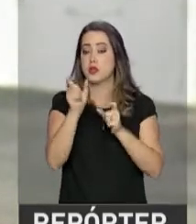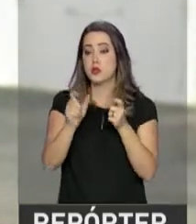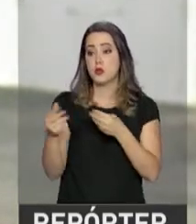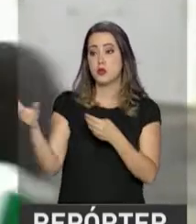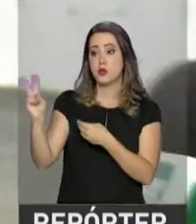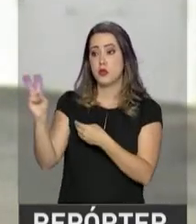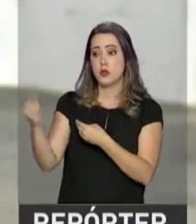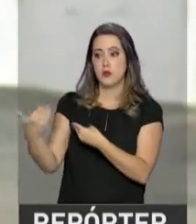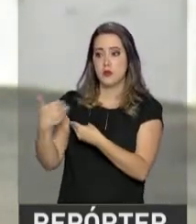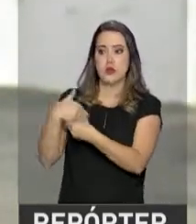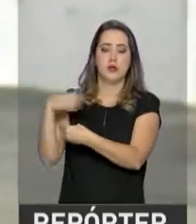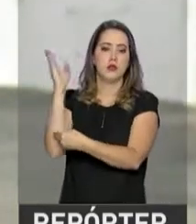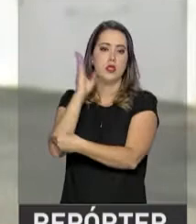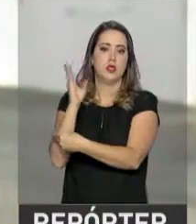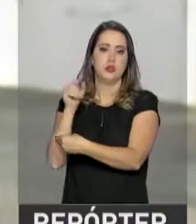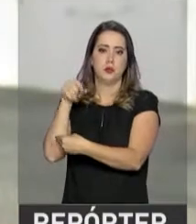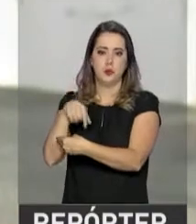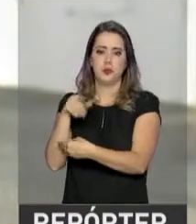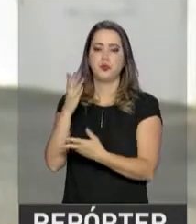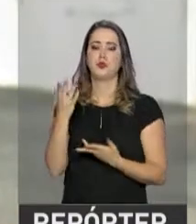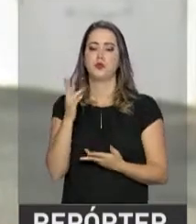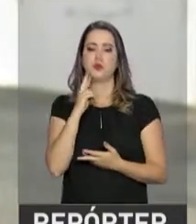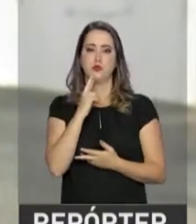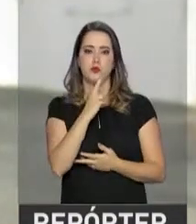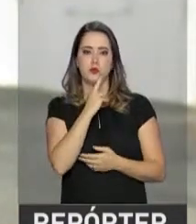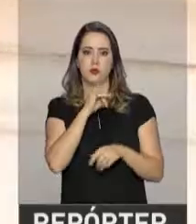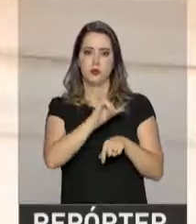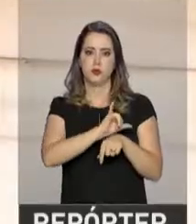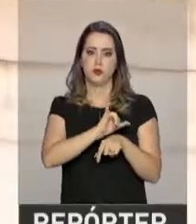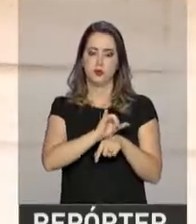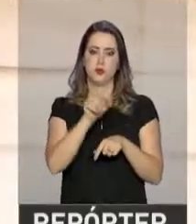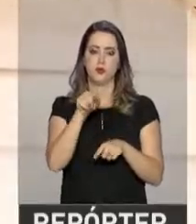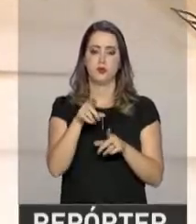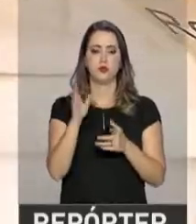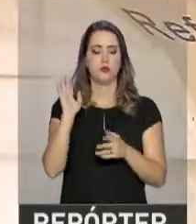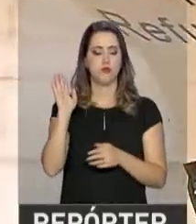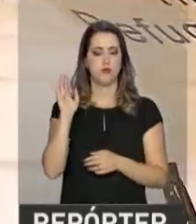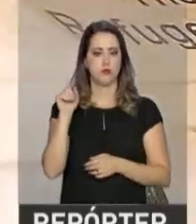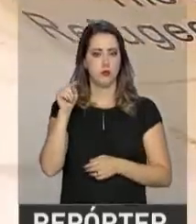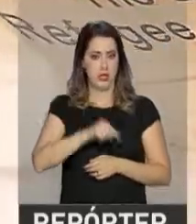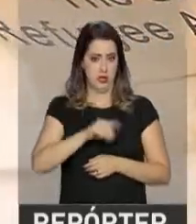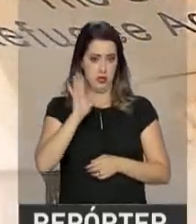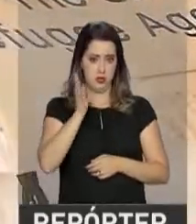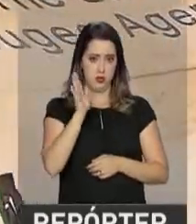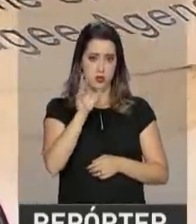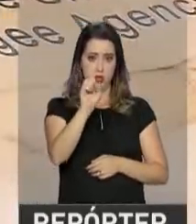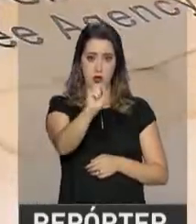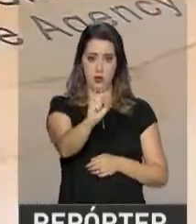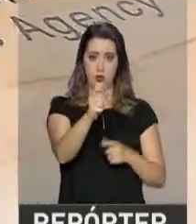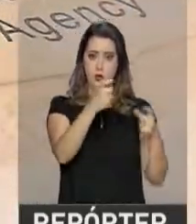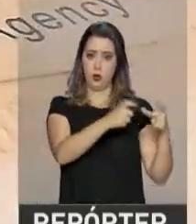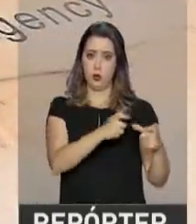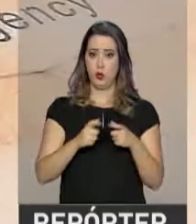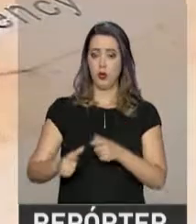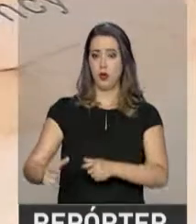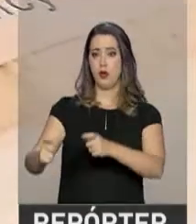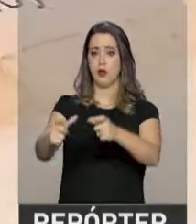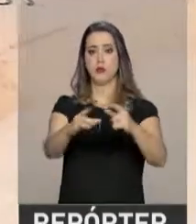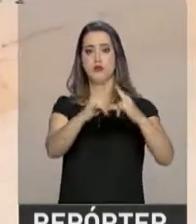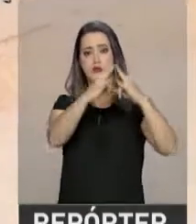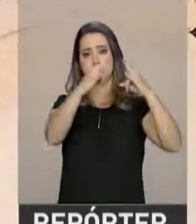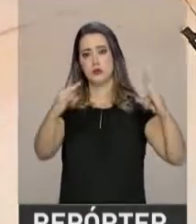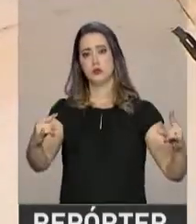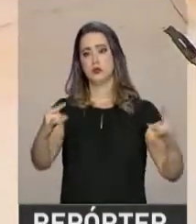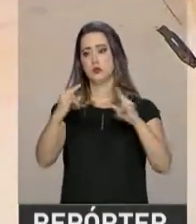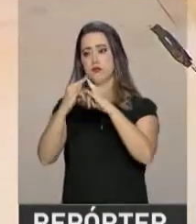e Pacaraima também? Pois bem, aqui na capital, Boa Vista, nós temos já em funcionamento 8 abrigos. Nestes 8 abrigos,